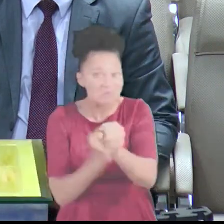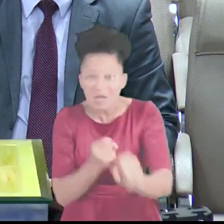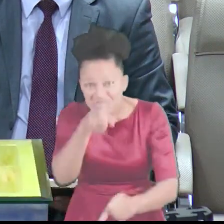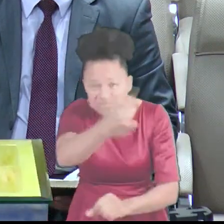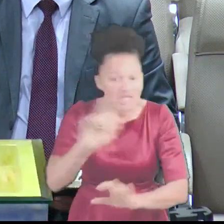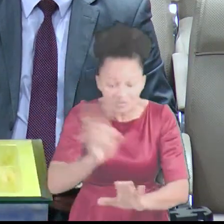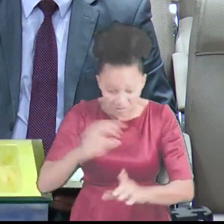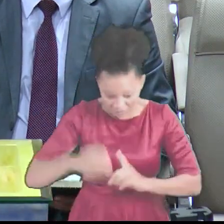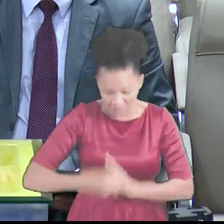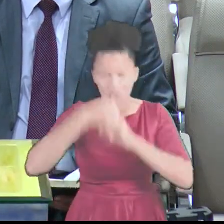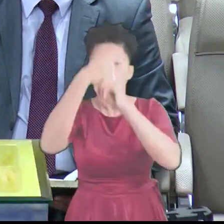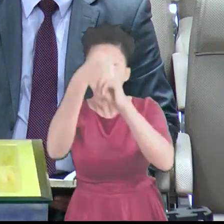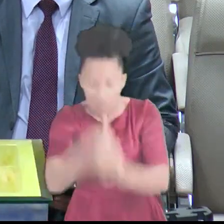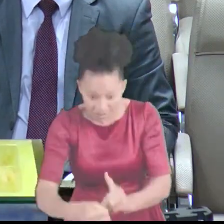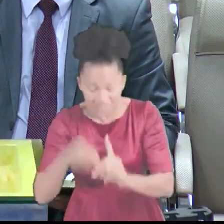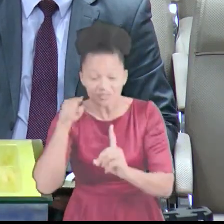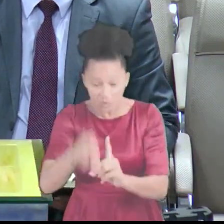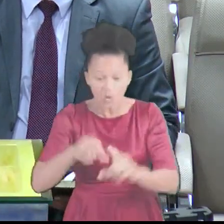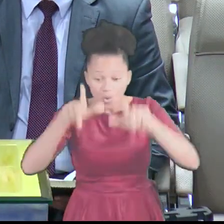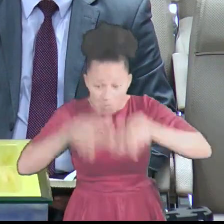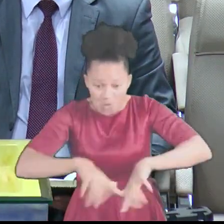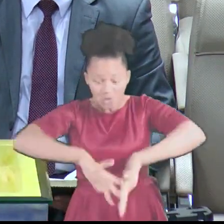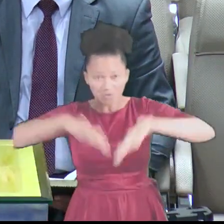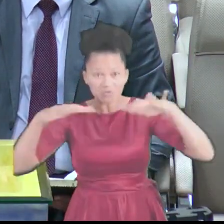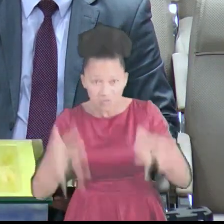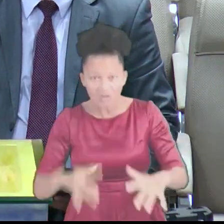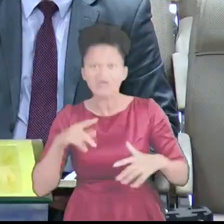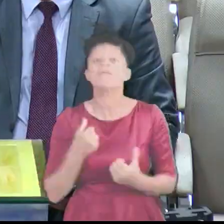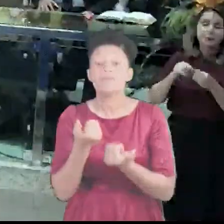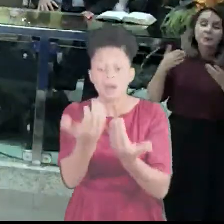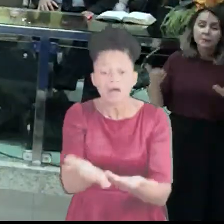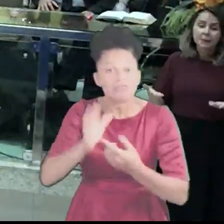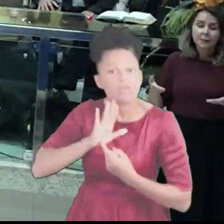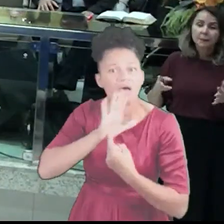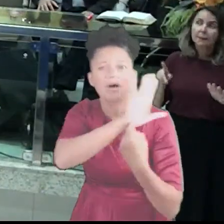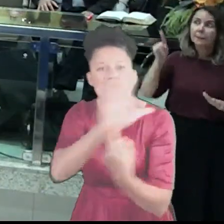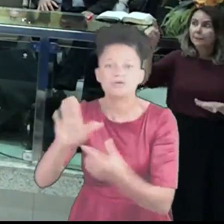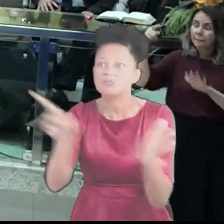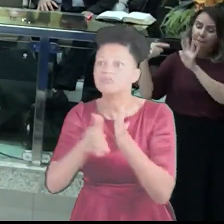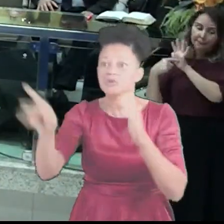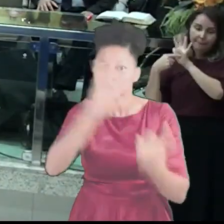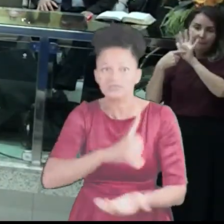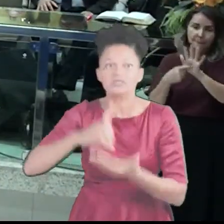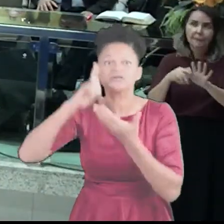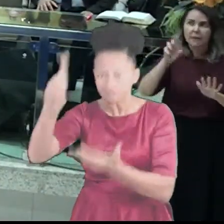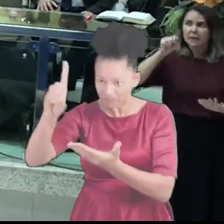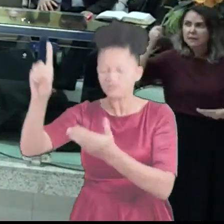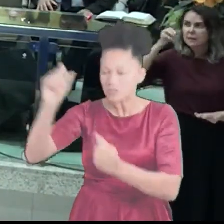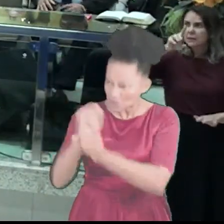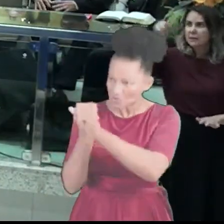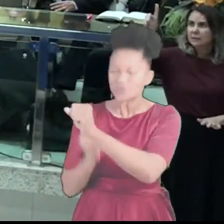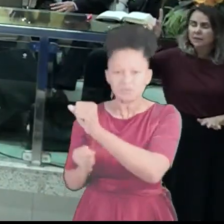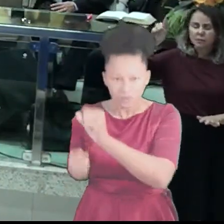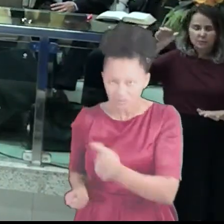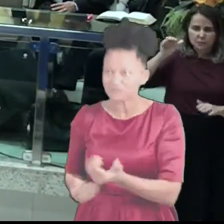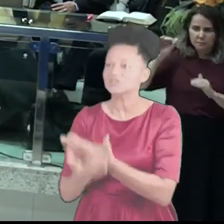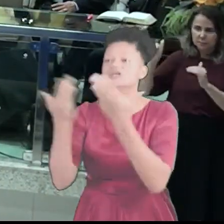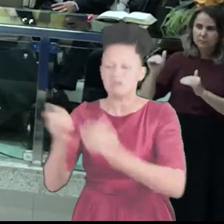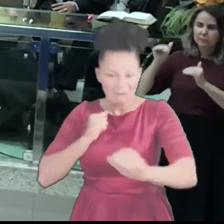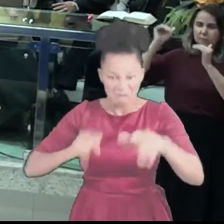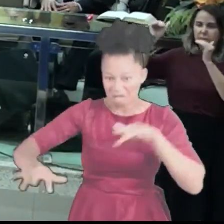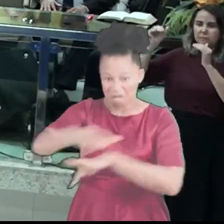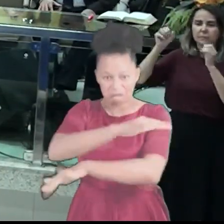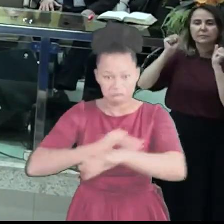vale. Deus lhe levou a este vale para lhe mostrar que Ele é Deus e Ele é grande e age